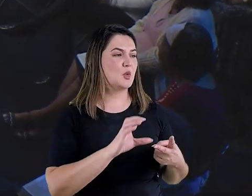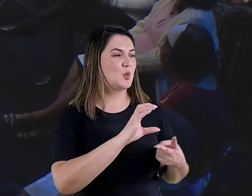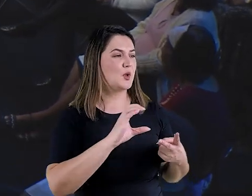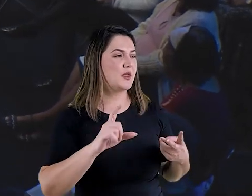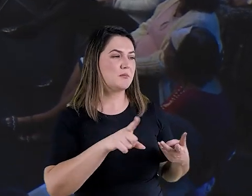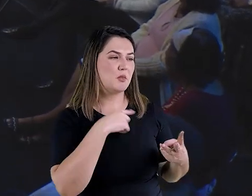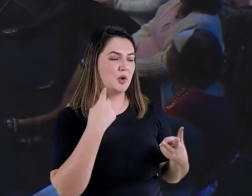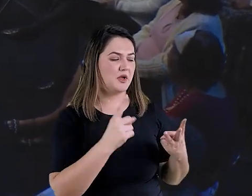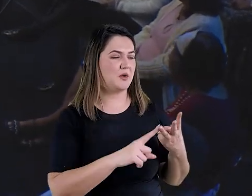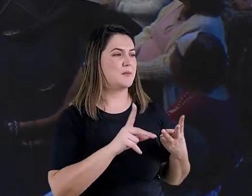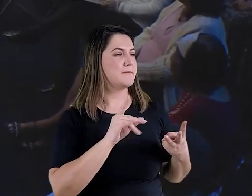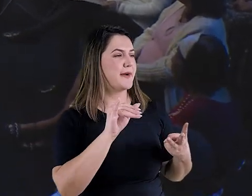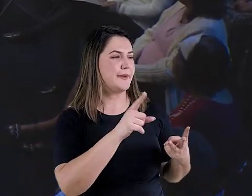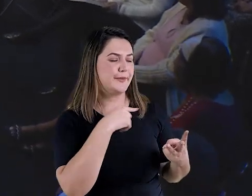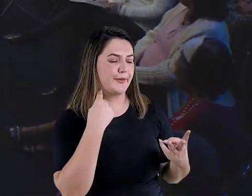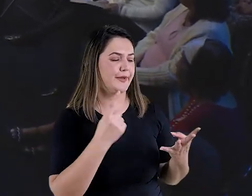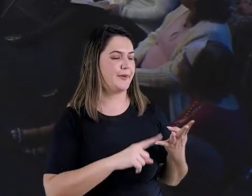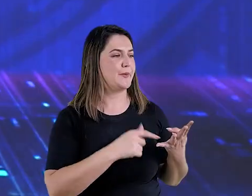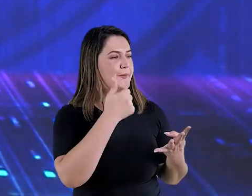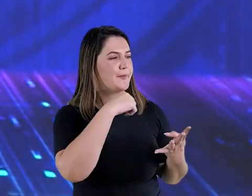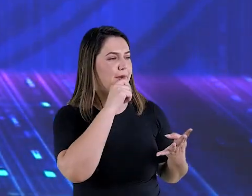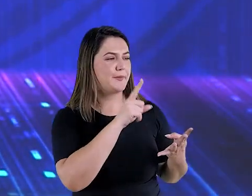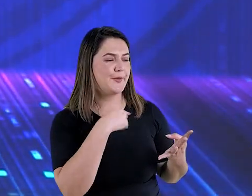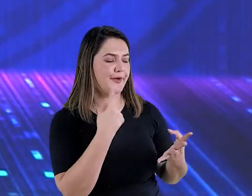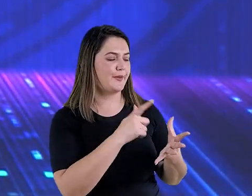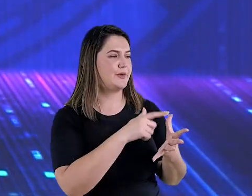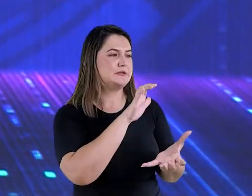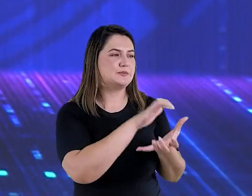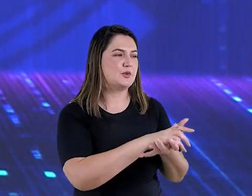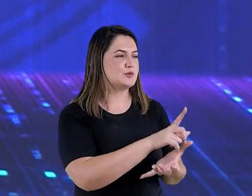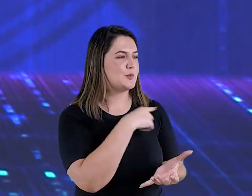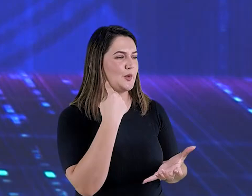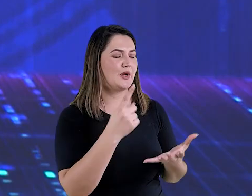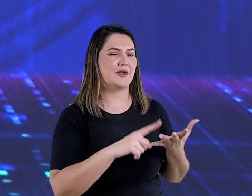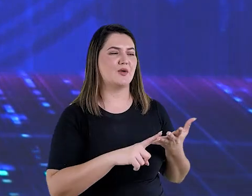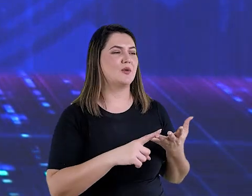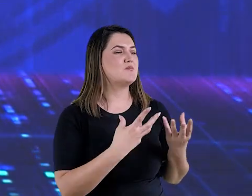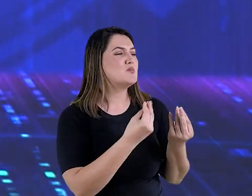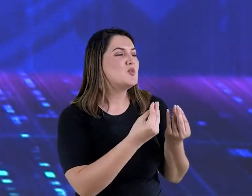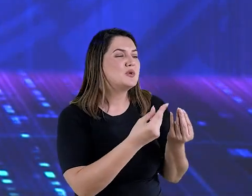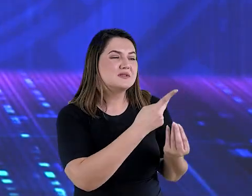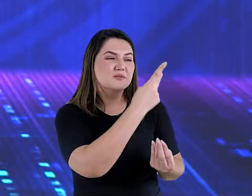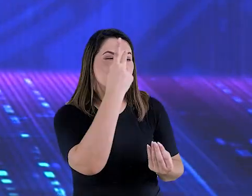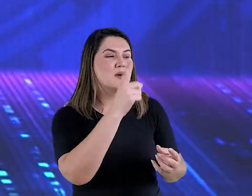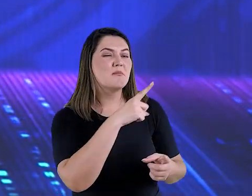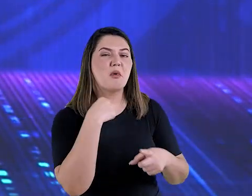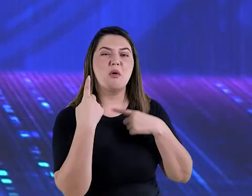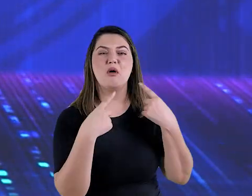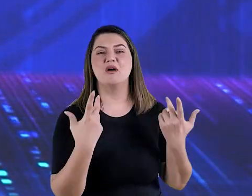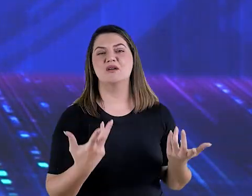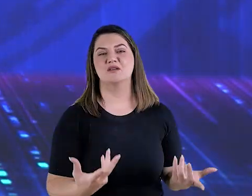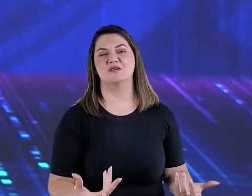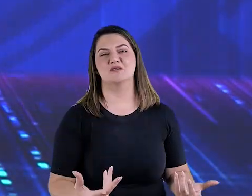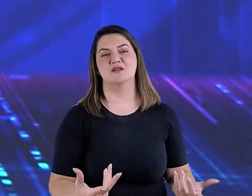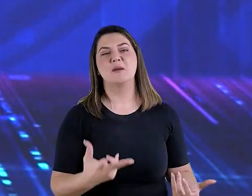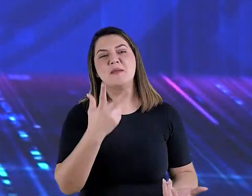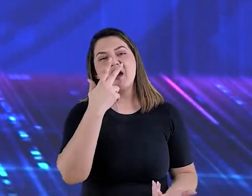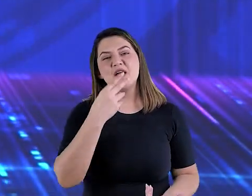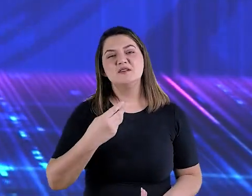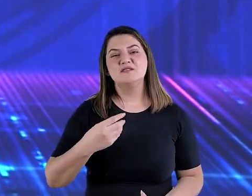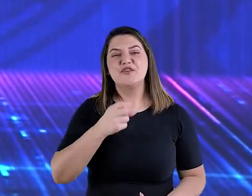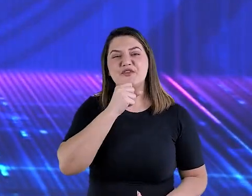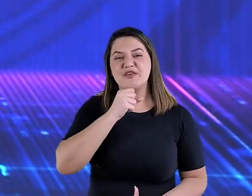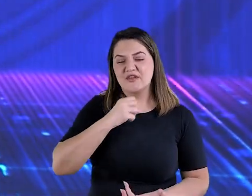todos os meus cunhados, meu pai, minha mãe, meu esposo, genro, eu já perdi tanta coisa. A gente